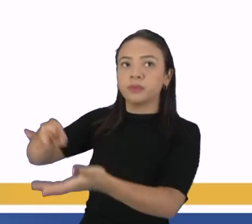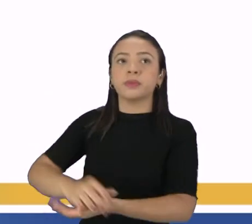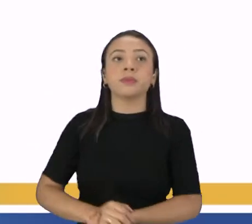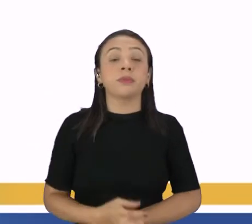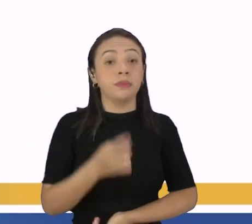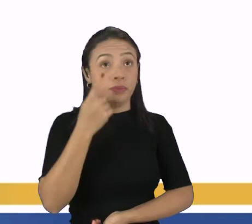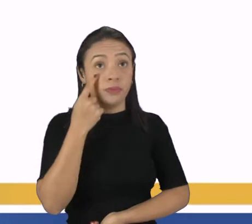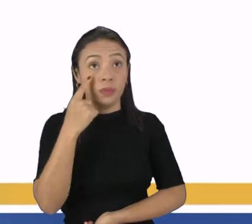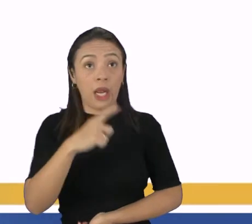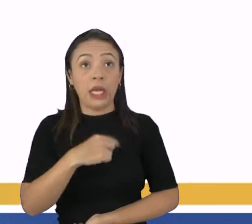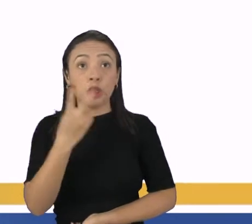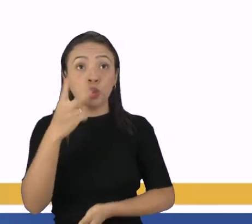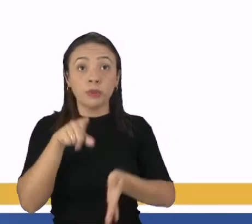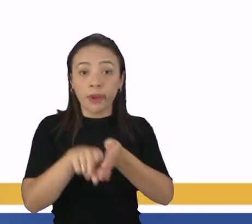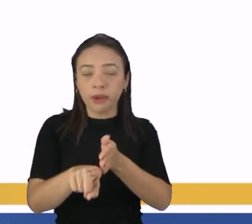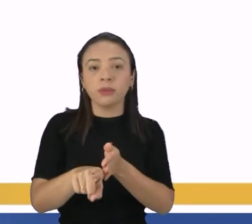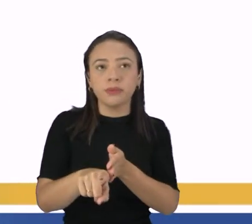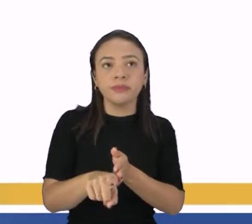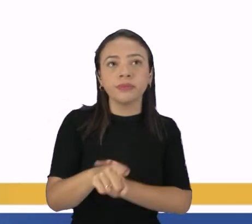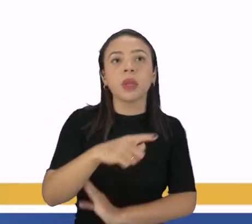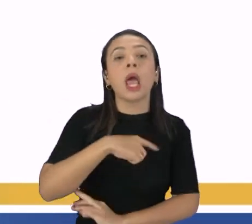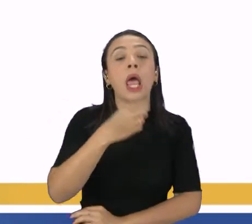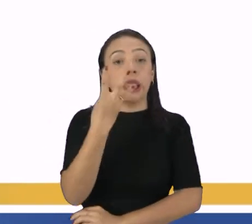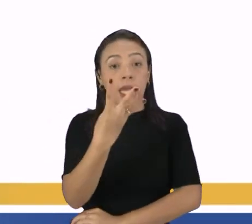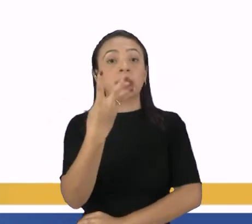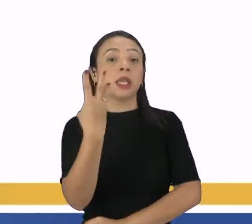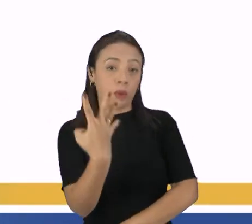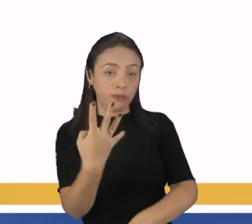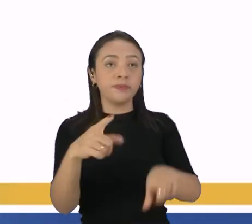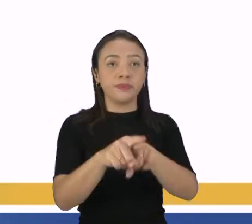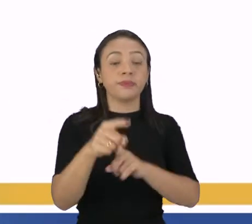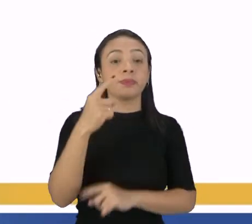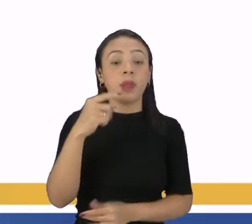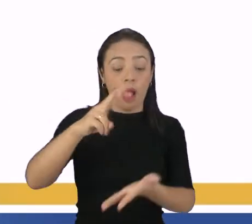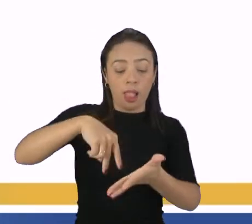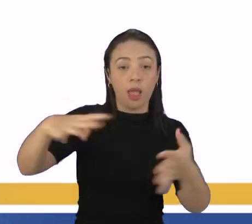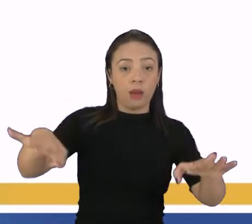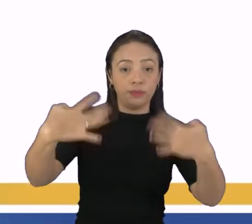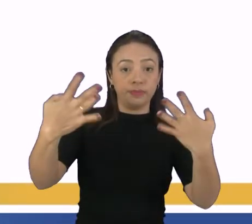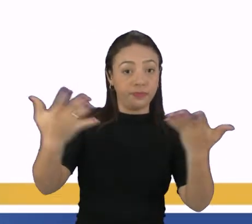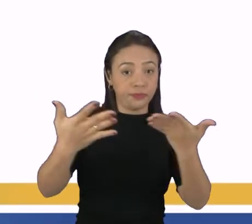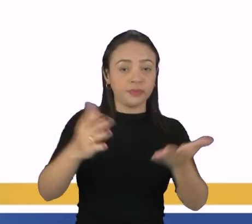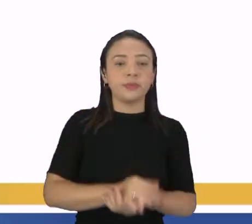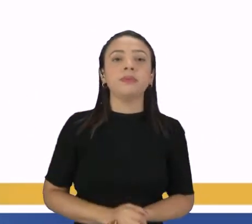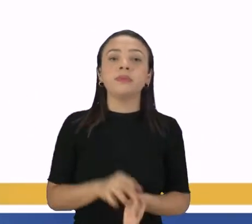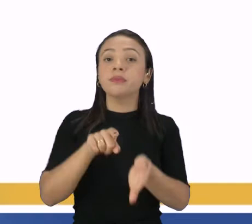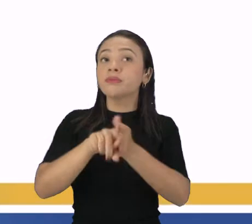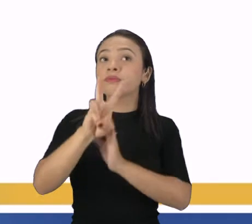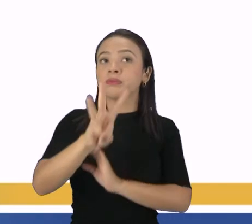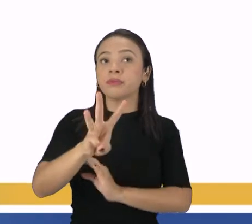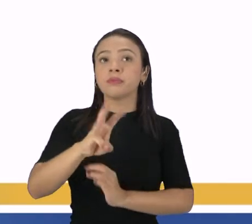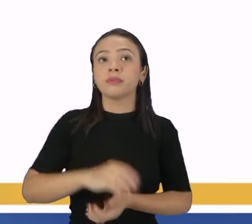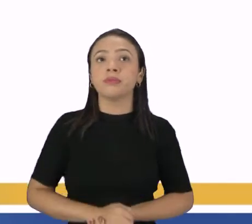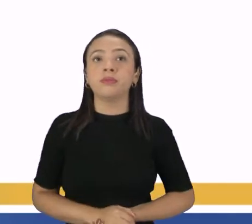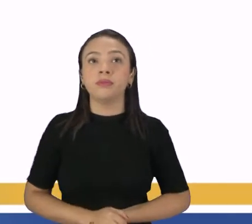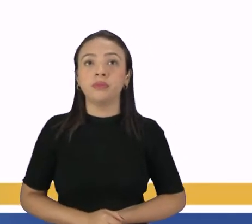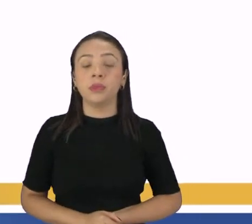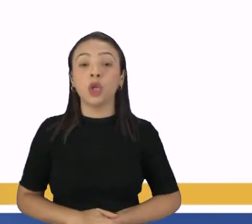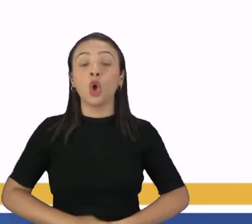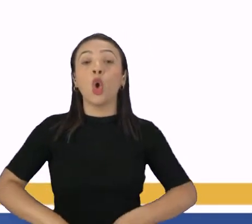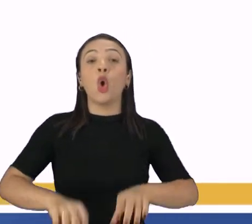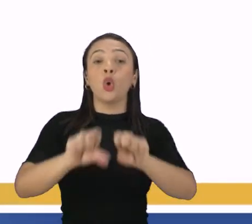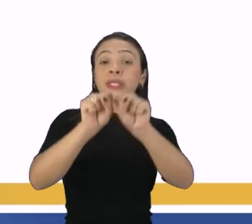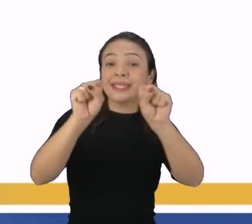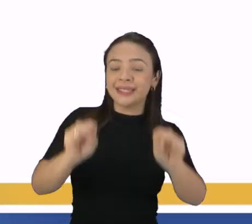Aí na telinha vocês têm mais duas questões, tá? Questão 3 e 4. Vamos ler com bastante atenção. Questão número 3. Os órgãos no